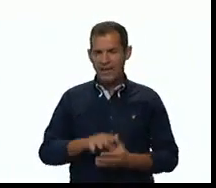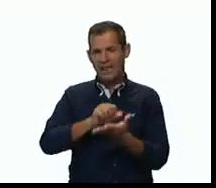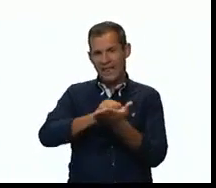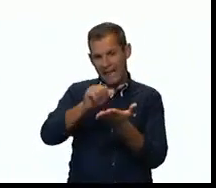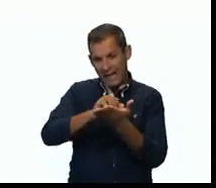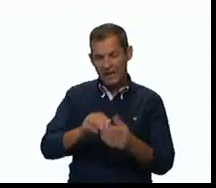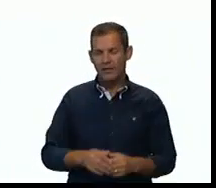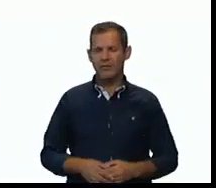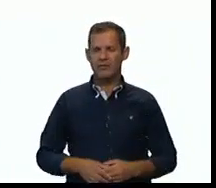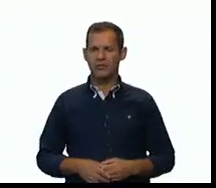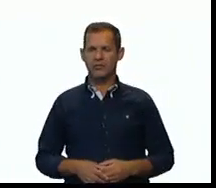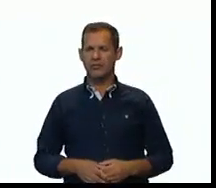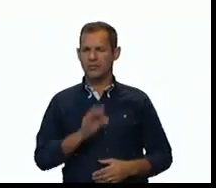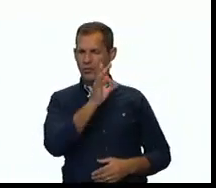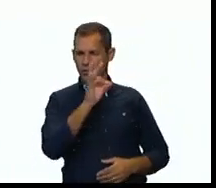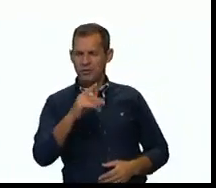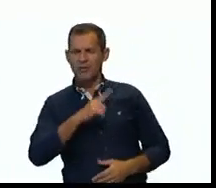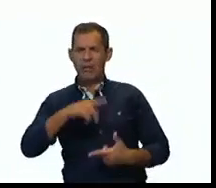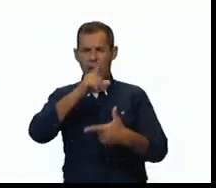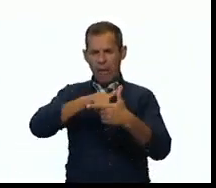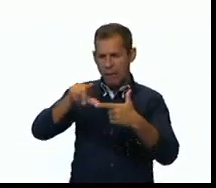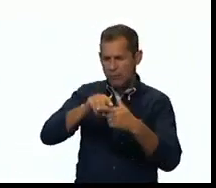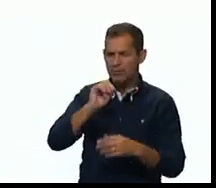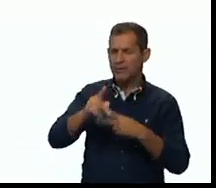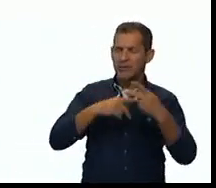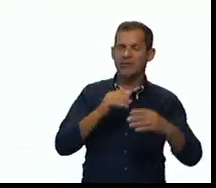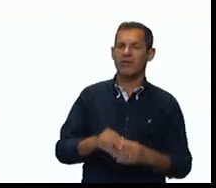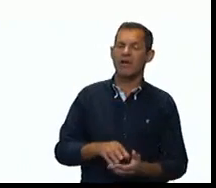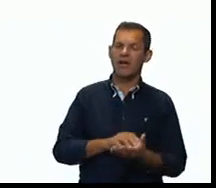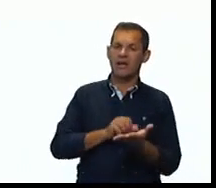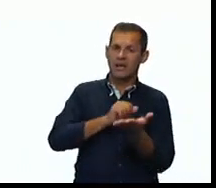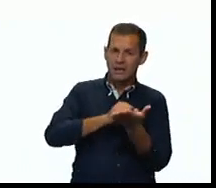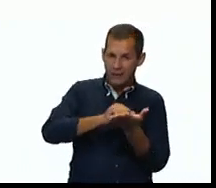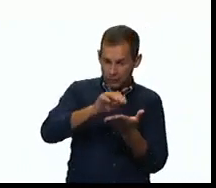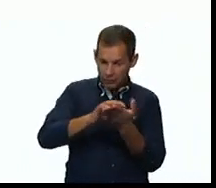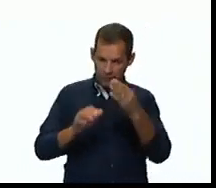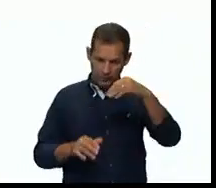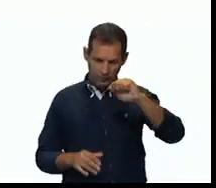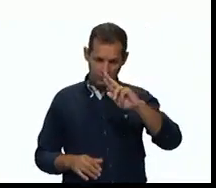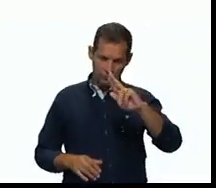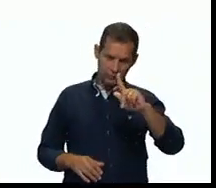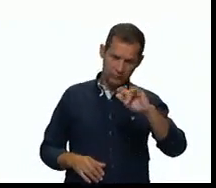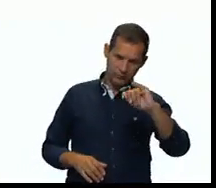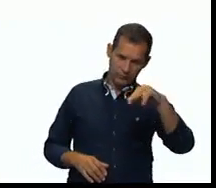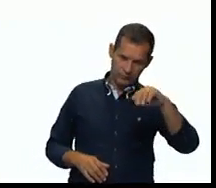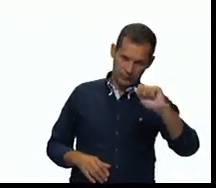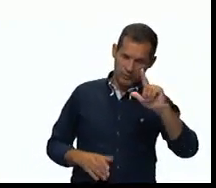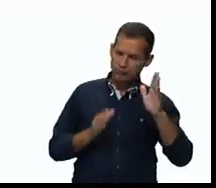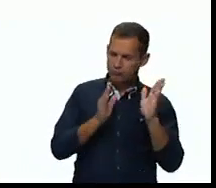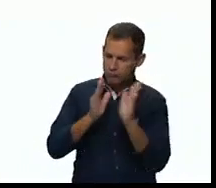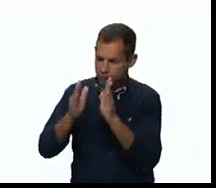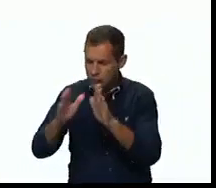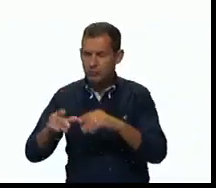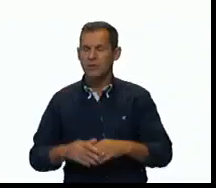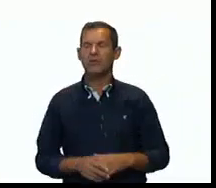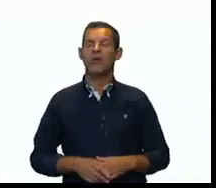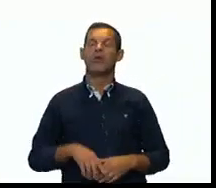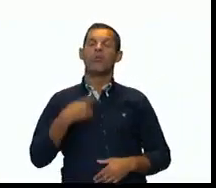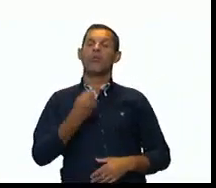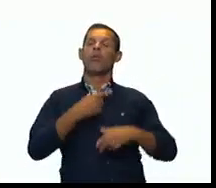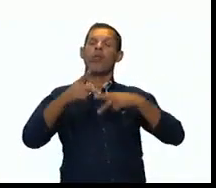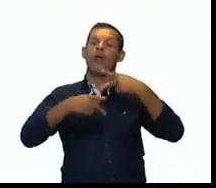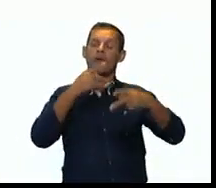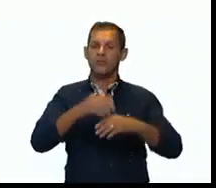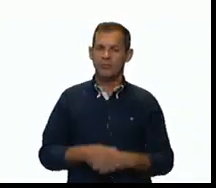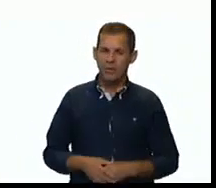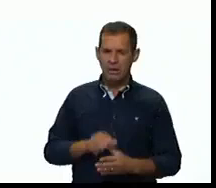custo marginal. Existem problemas que falam que o custo marginal de determinada produção é tal. Quando a gente está